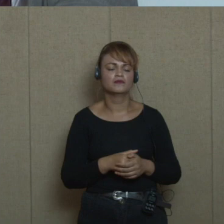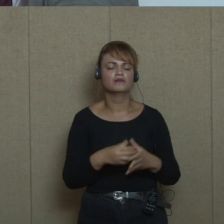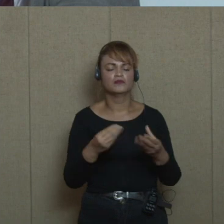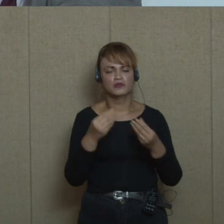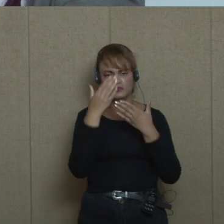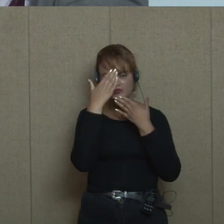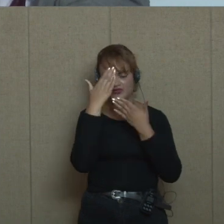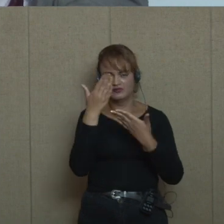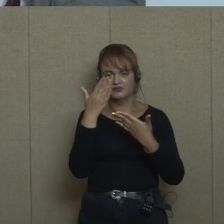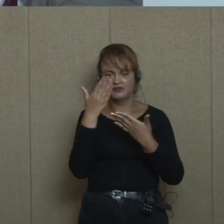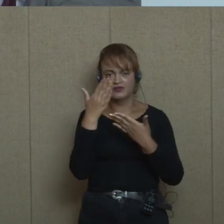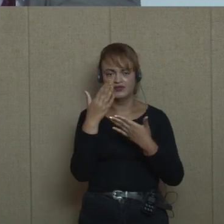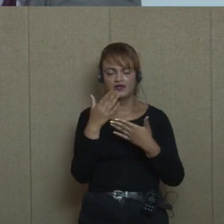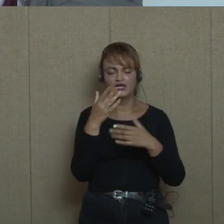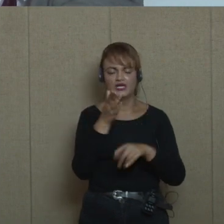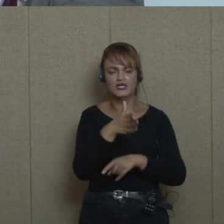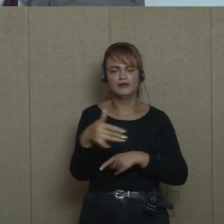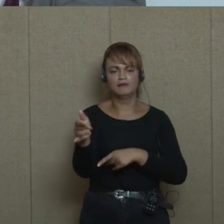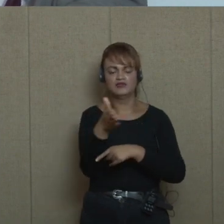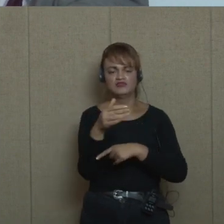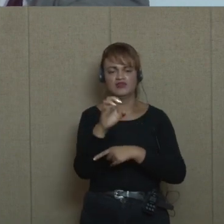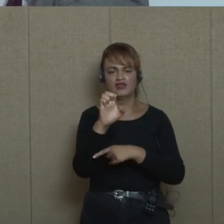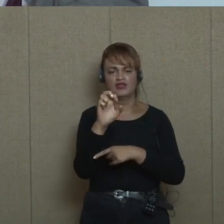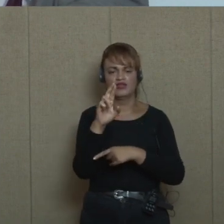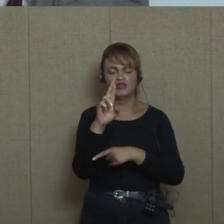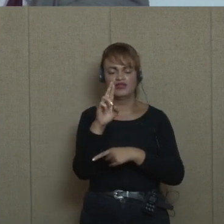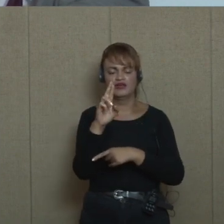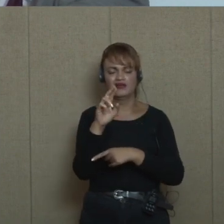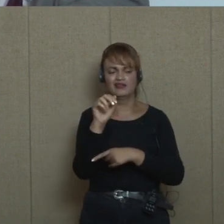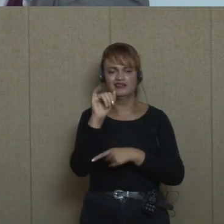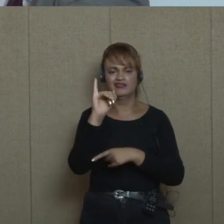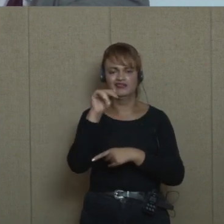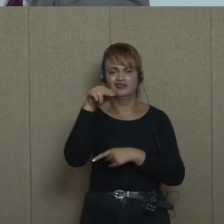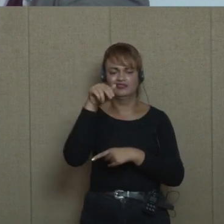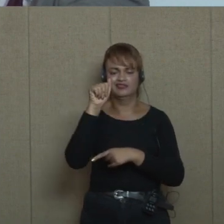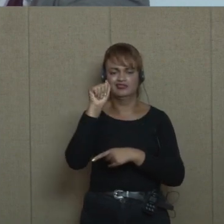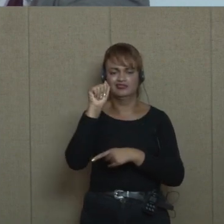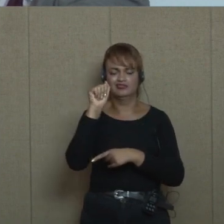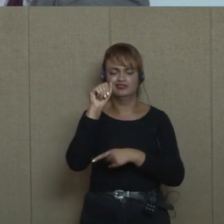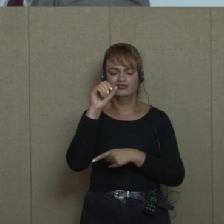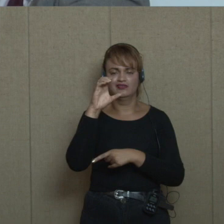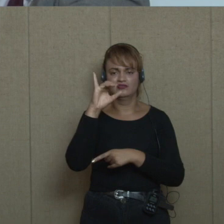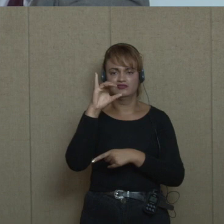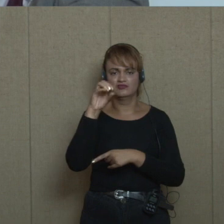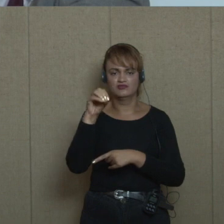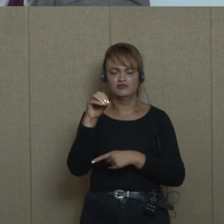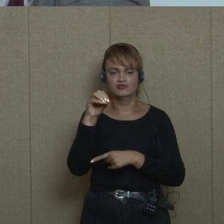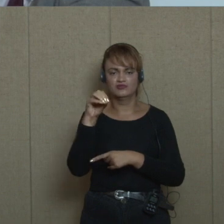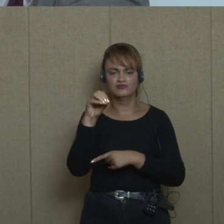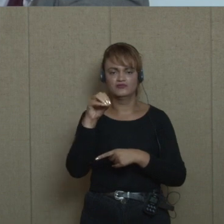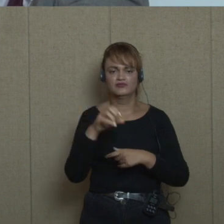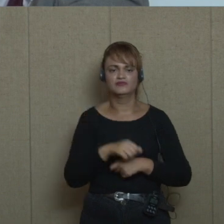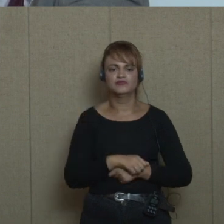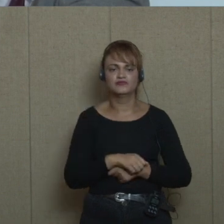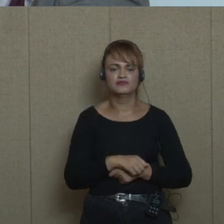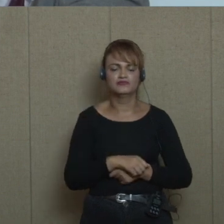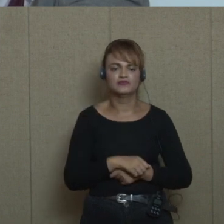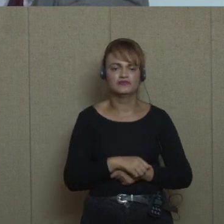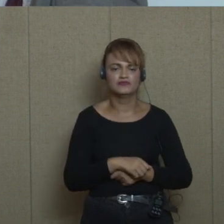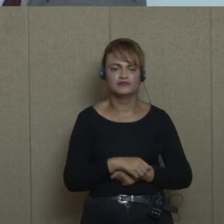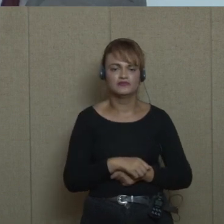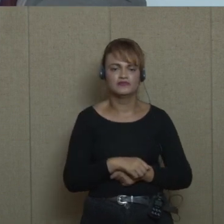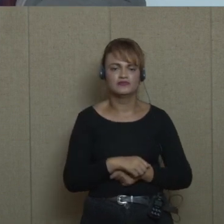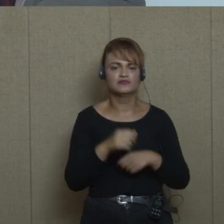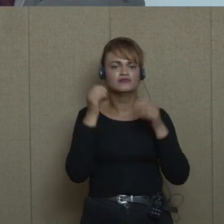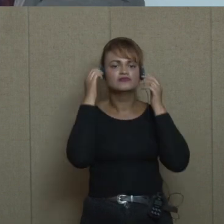obrigado. Embaixador Ignacio Ibáñez, gostaria de não havia chamado, pedido?